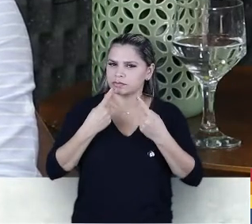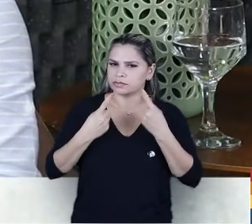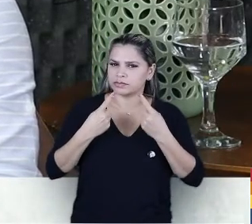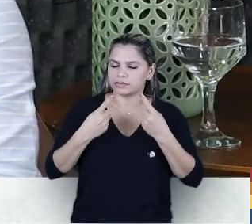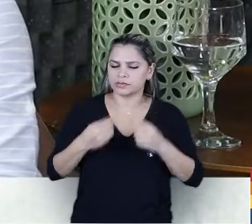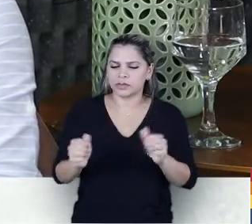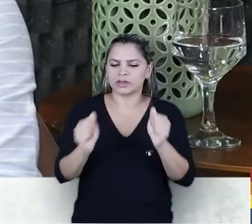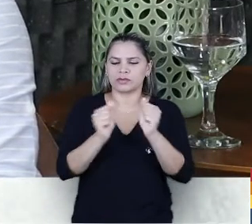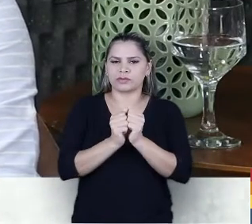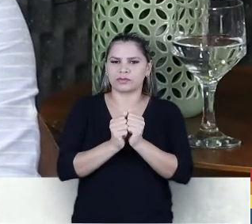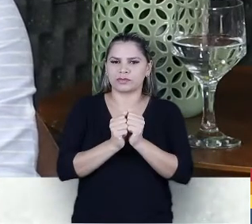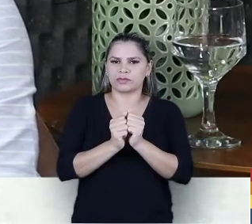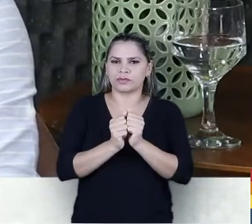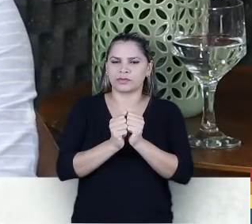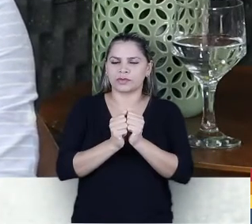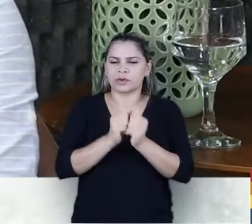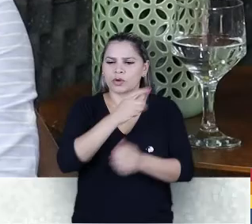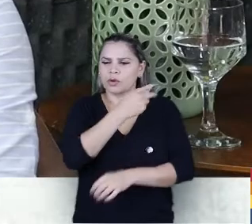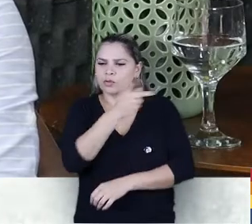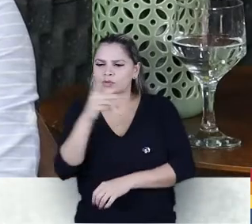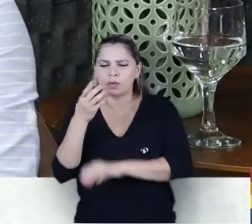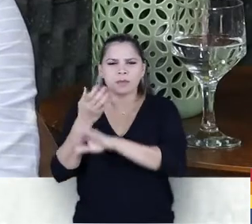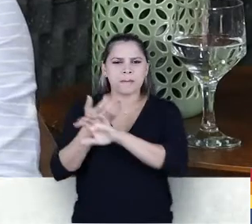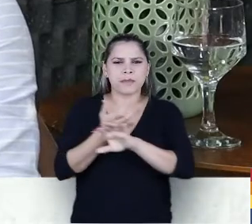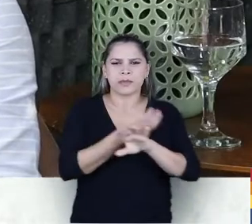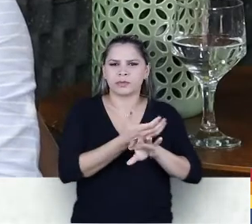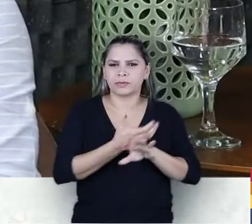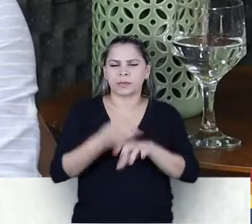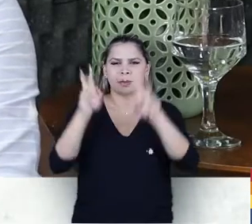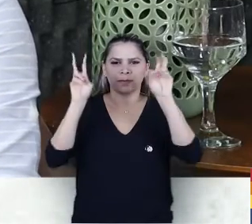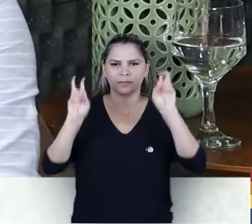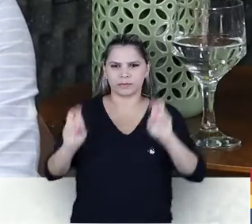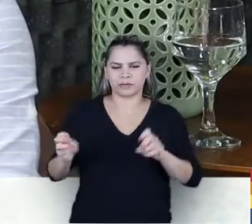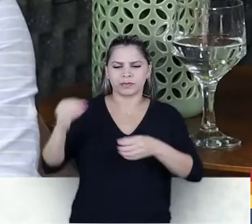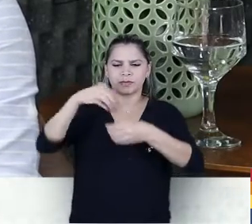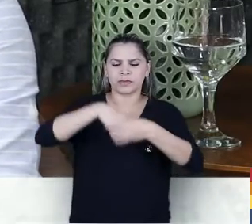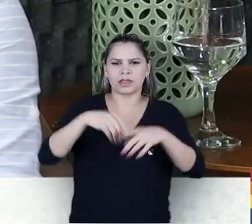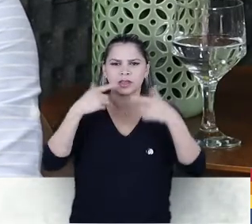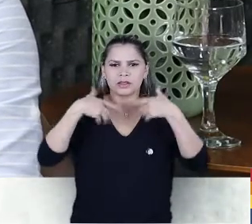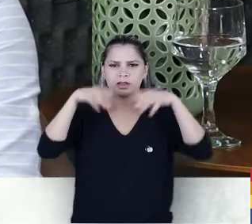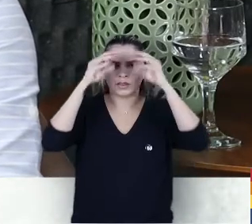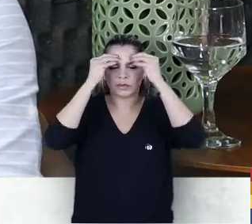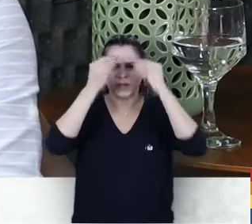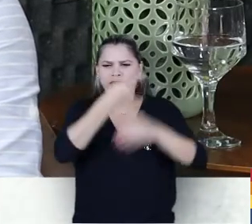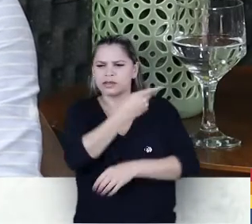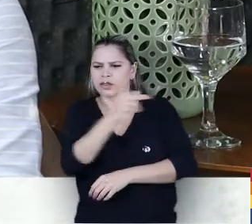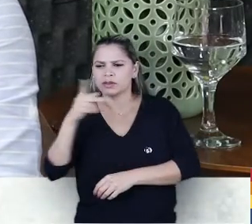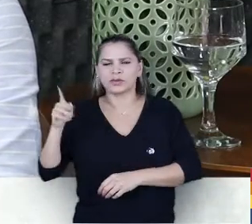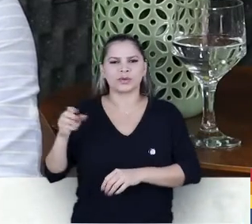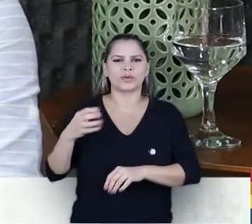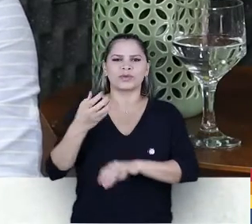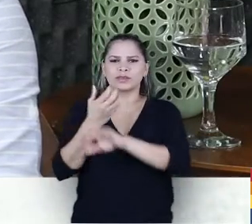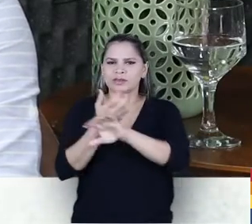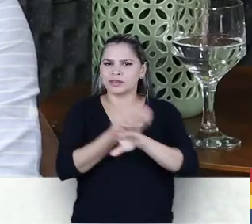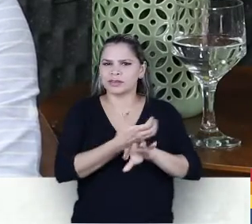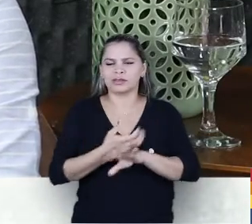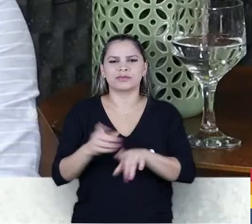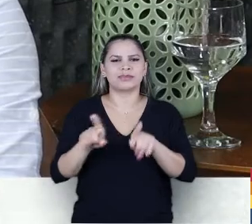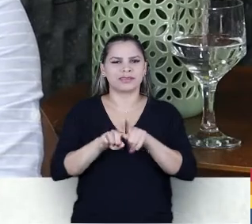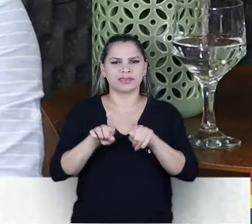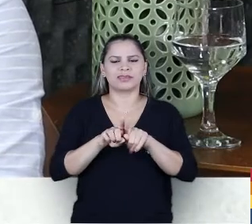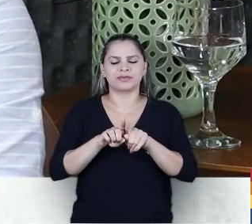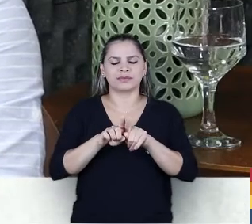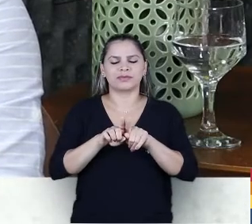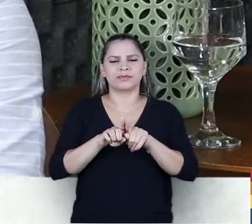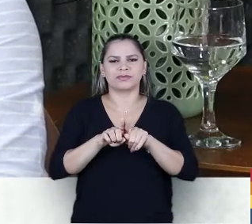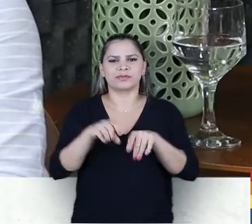a desenvolver uma metodologia que seja eficaz para esse